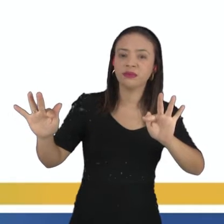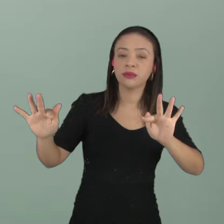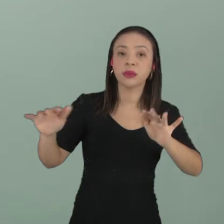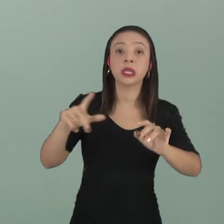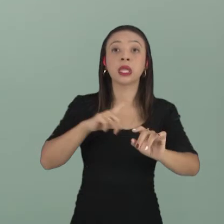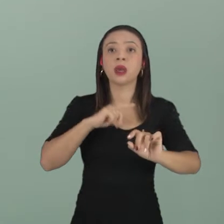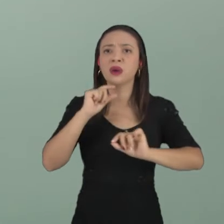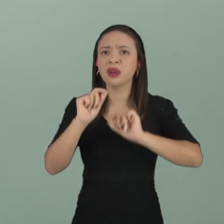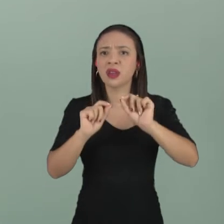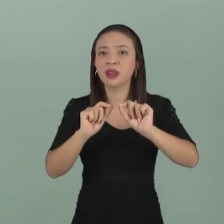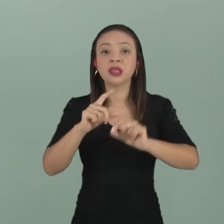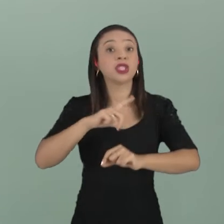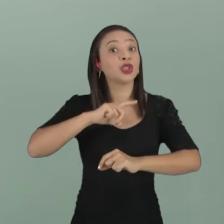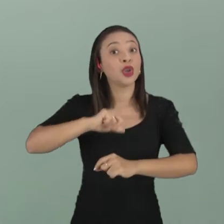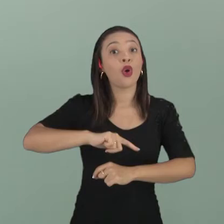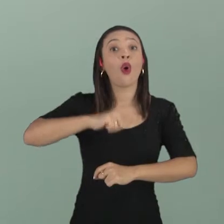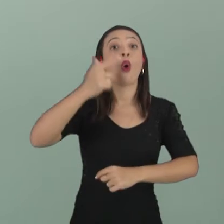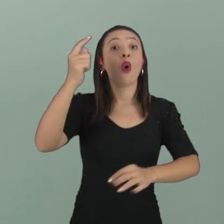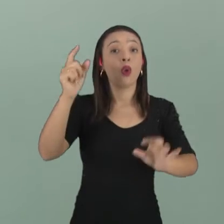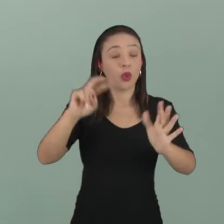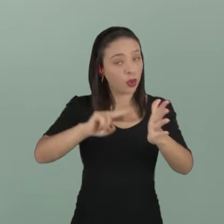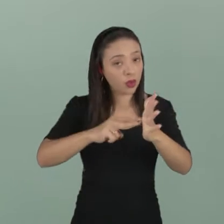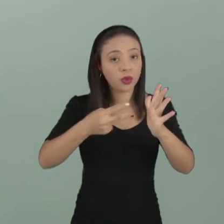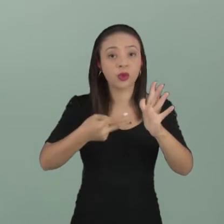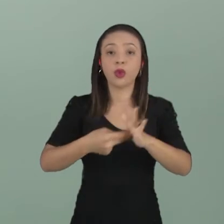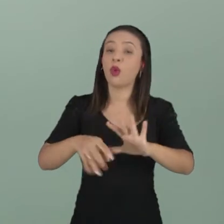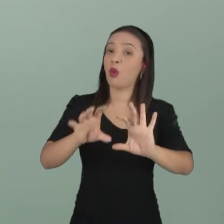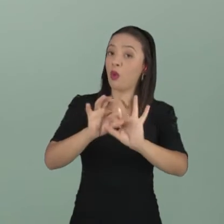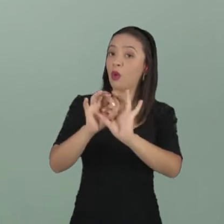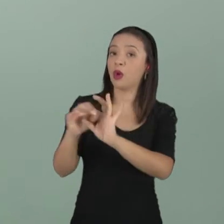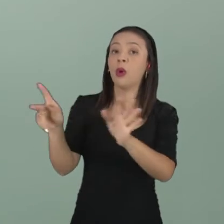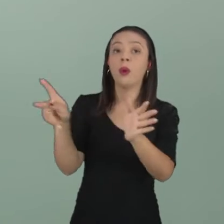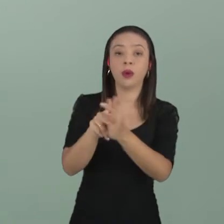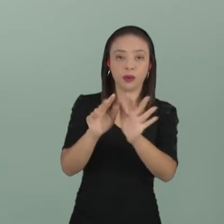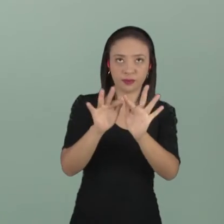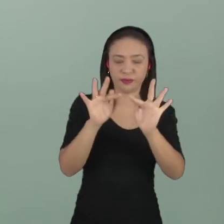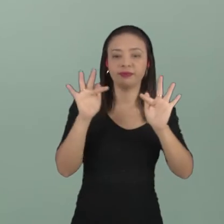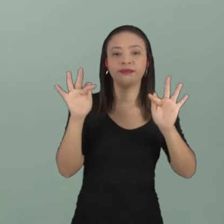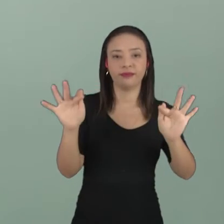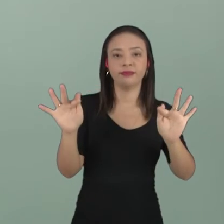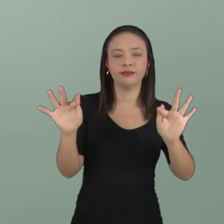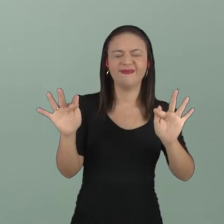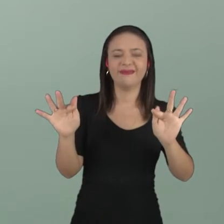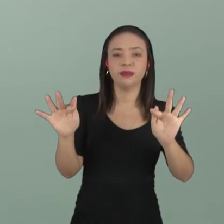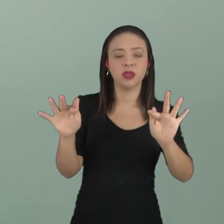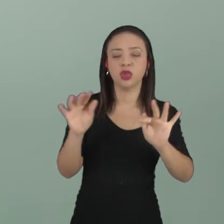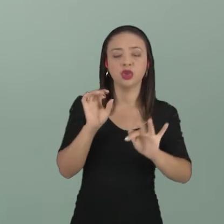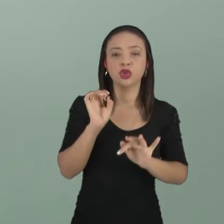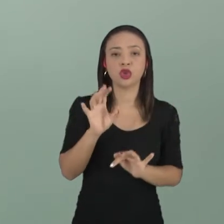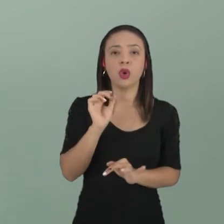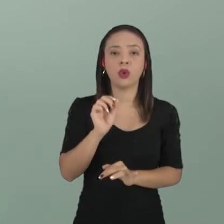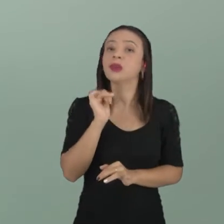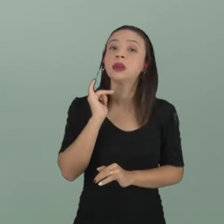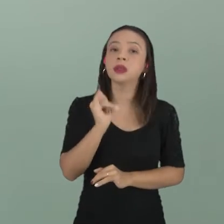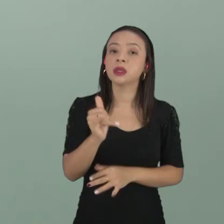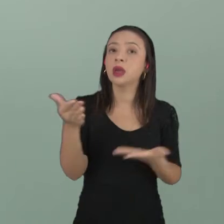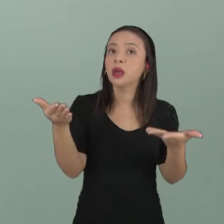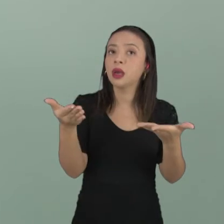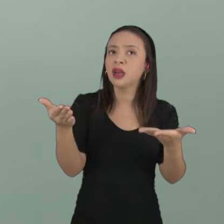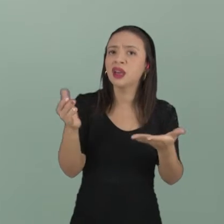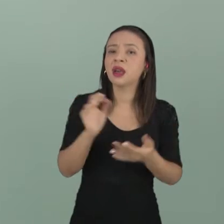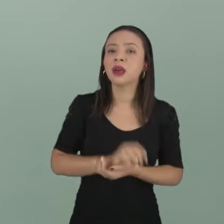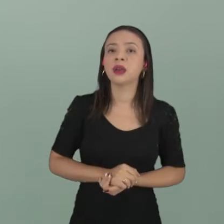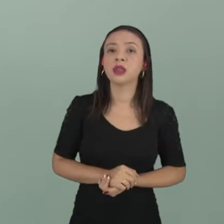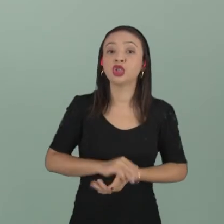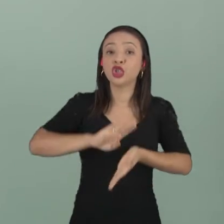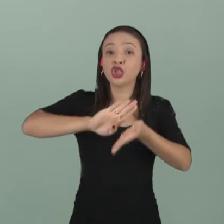Nós teríamos outro sentido dentro da nossa frase. Nós estaríamos dizendo, nesse momento, sem